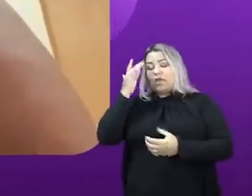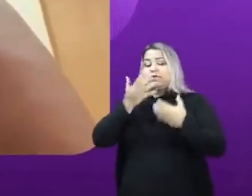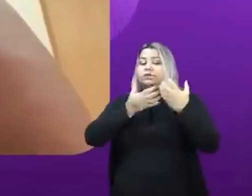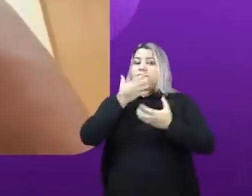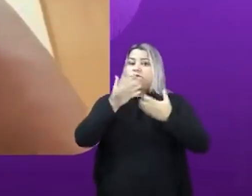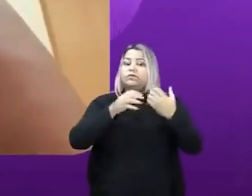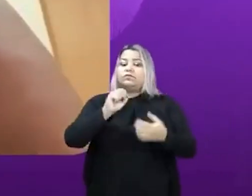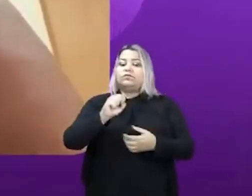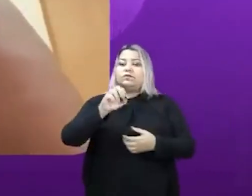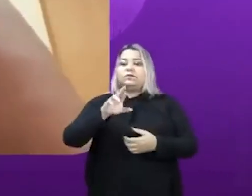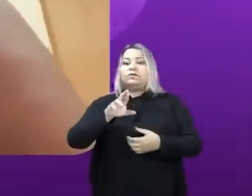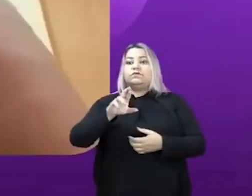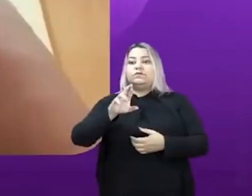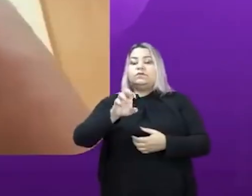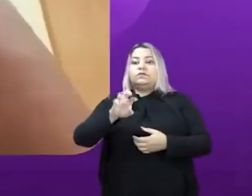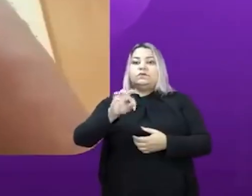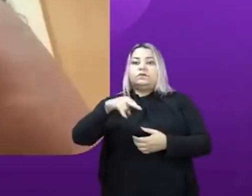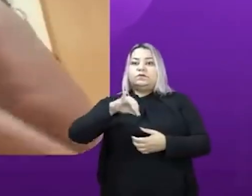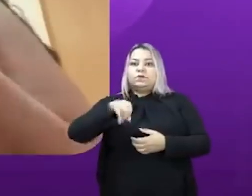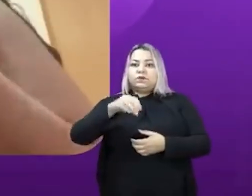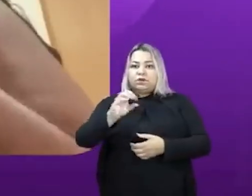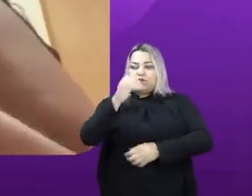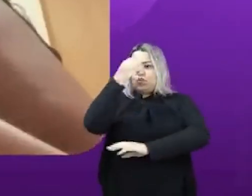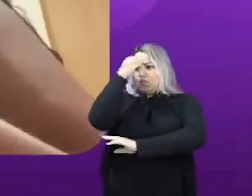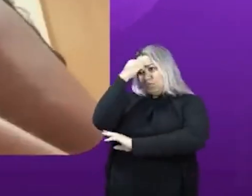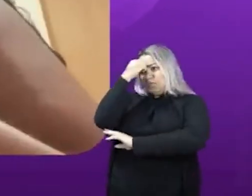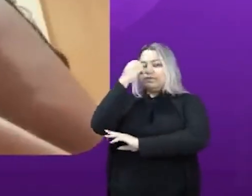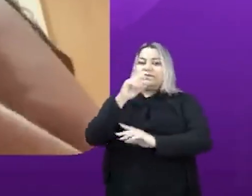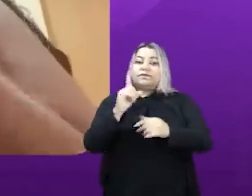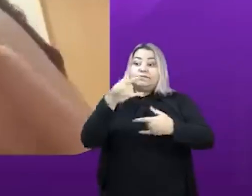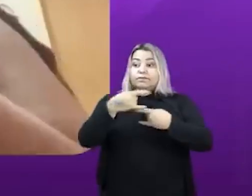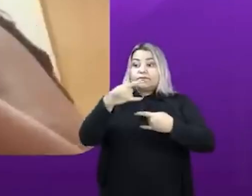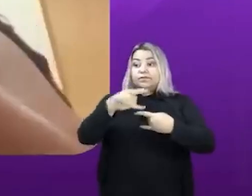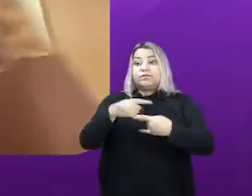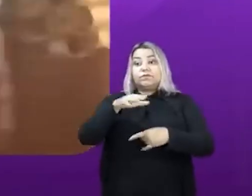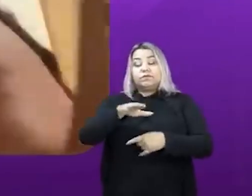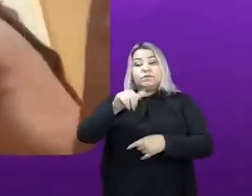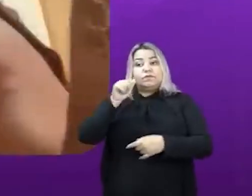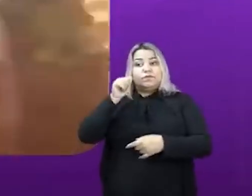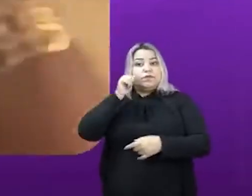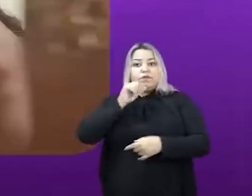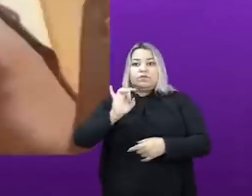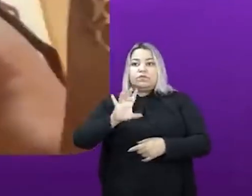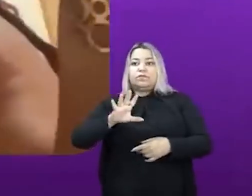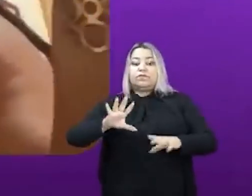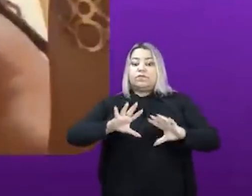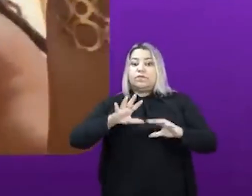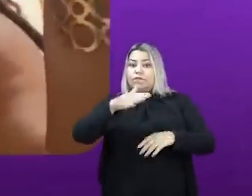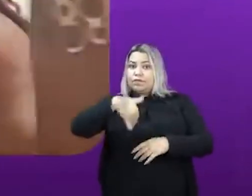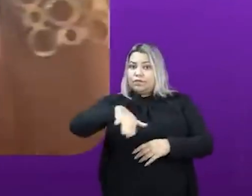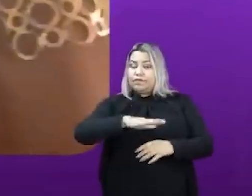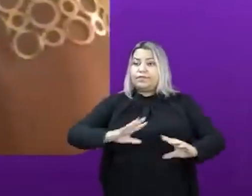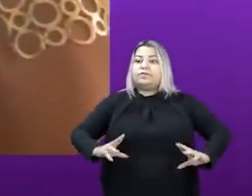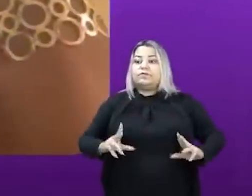live também, para dar uma movimentada. Só que aí eu não chamava só mulheres, eu chamava a galera toda, porque eu sabia que a galera do hip